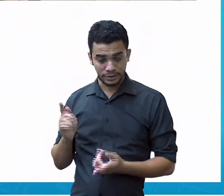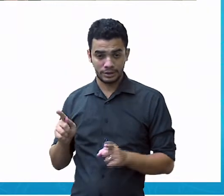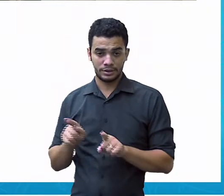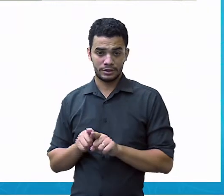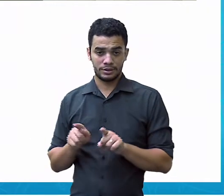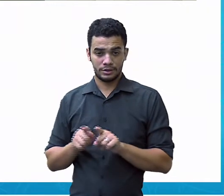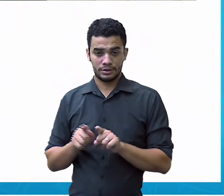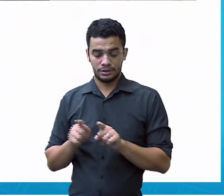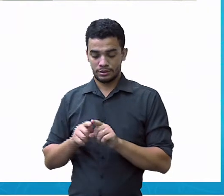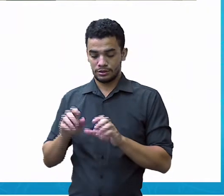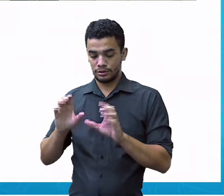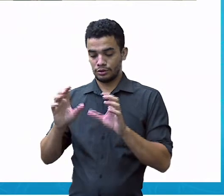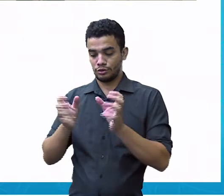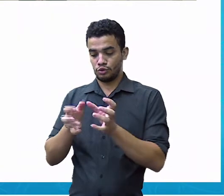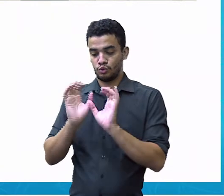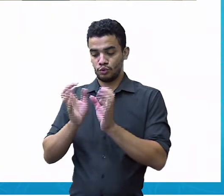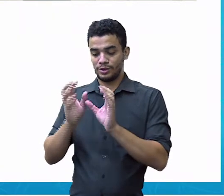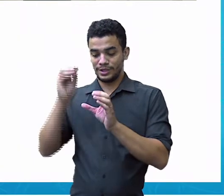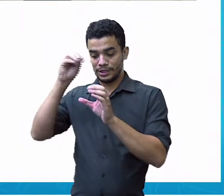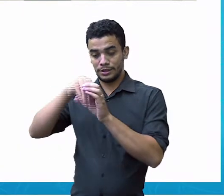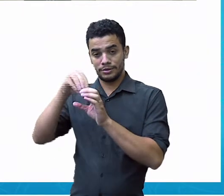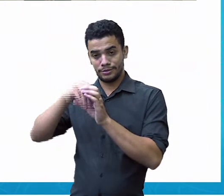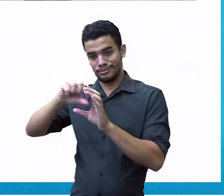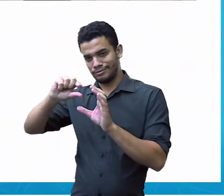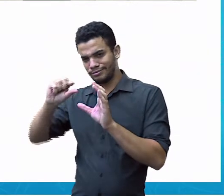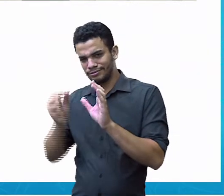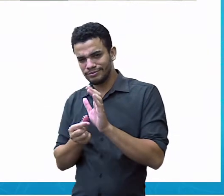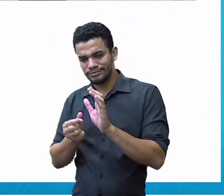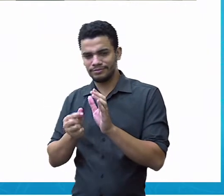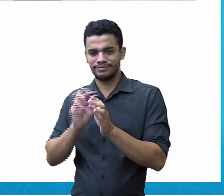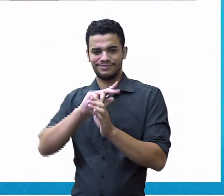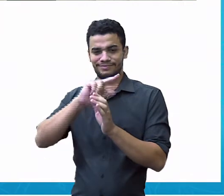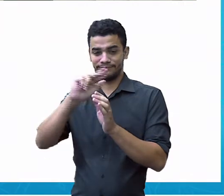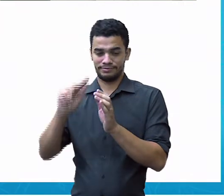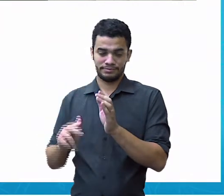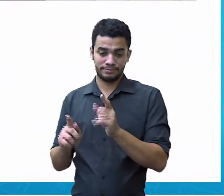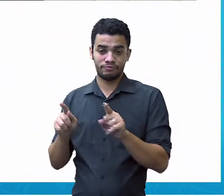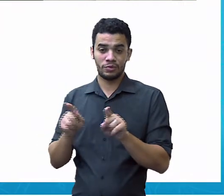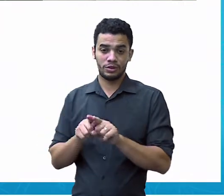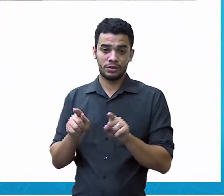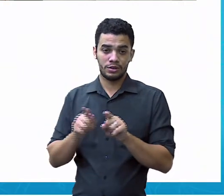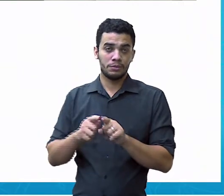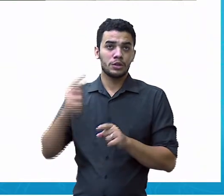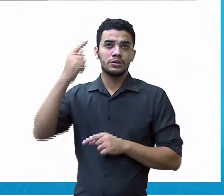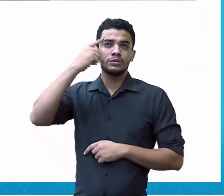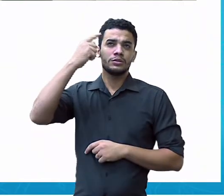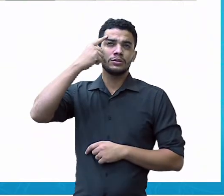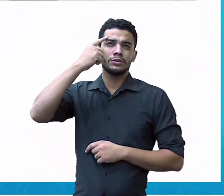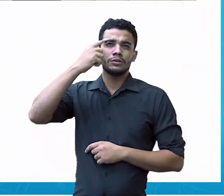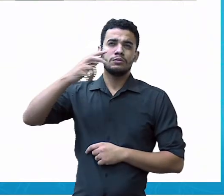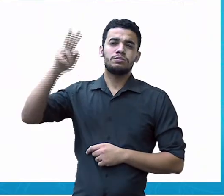telencéfalo e cerebelo, além das regiões da memória,